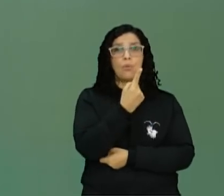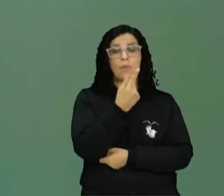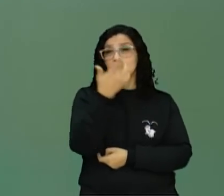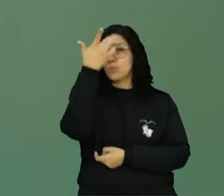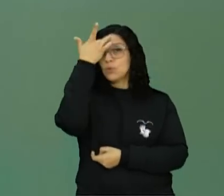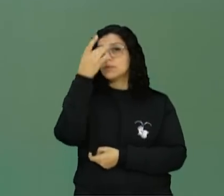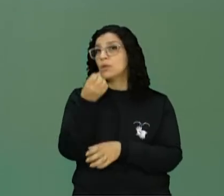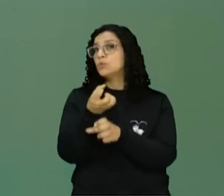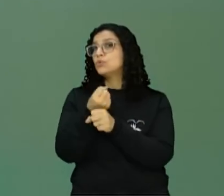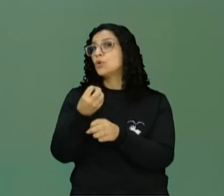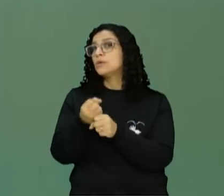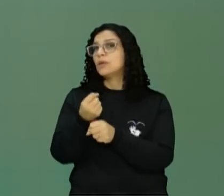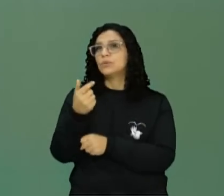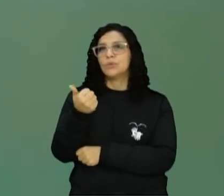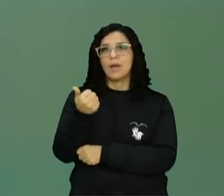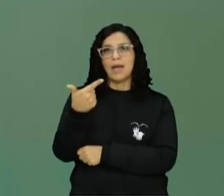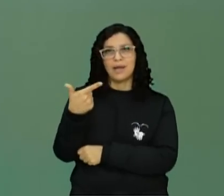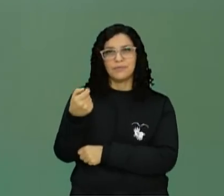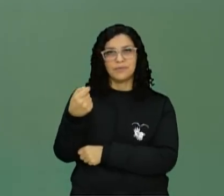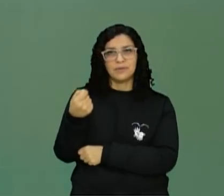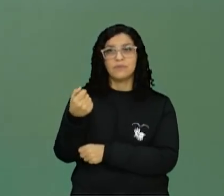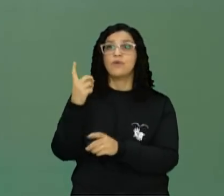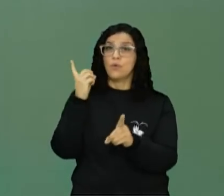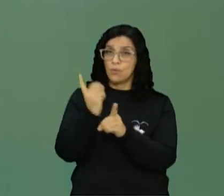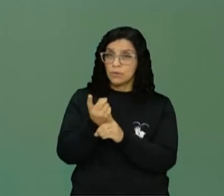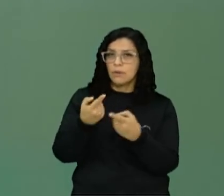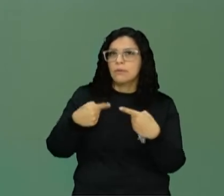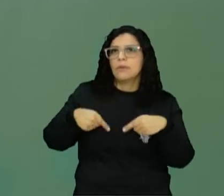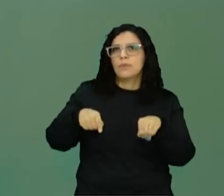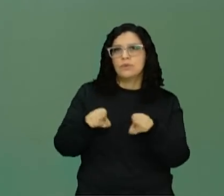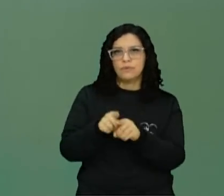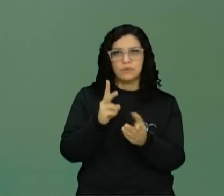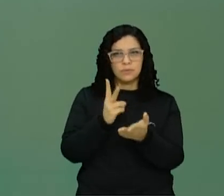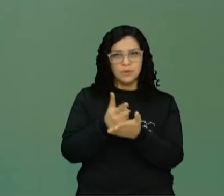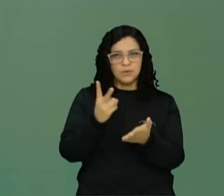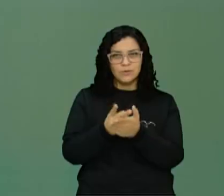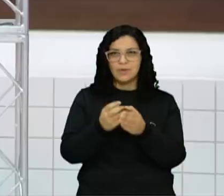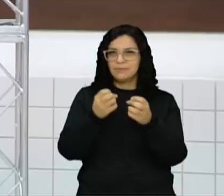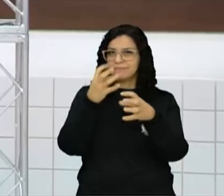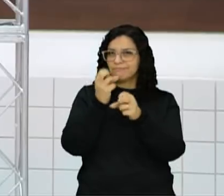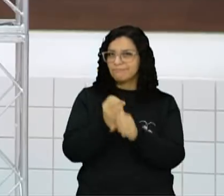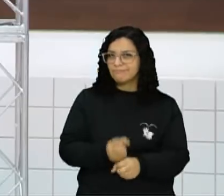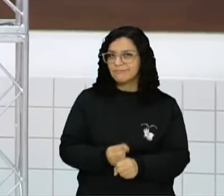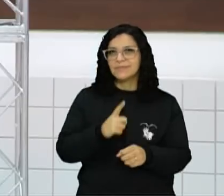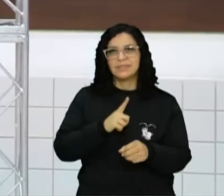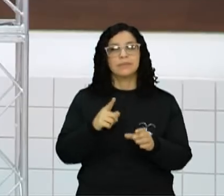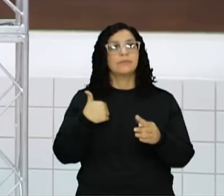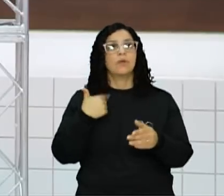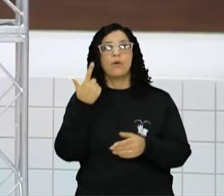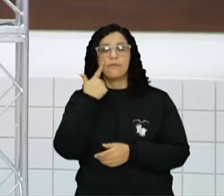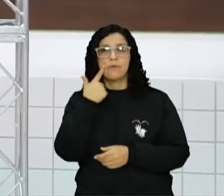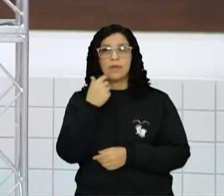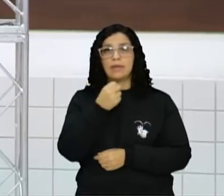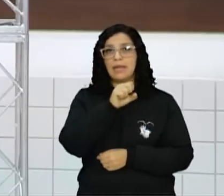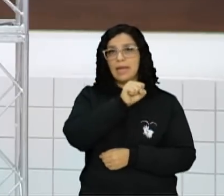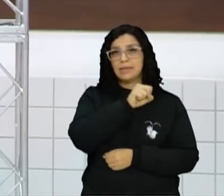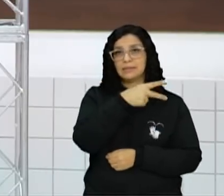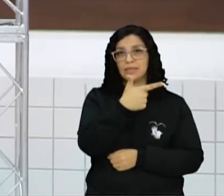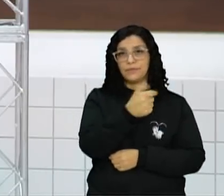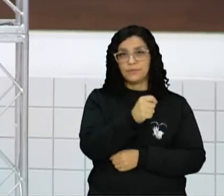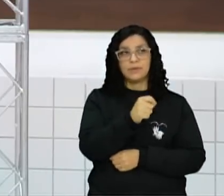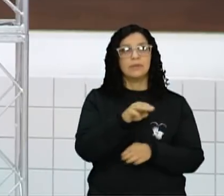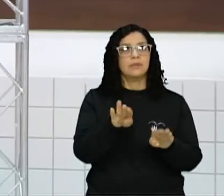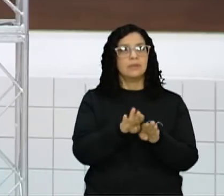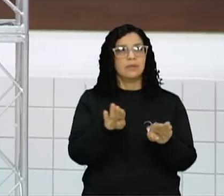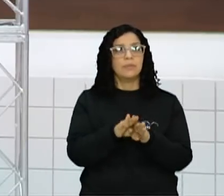o A20, tá? Então, primeiro eu vou encontrar o A20 para depois continuar com a resolução. Então, para encontrar o A20, eu vou usar a